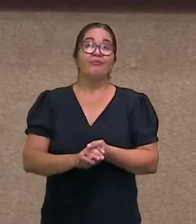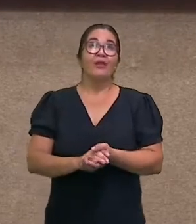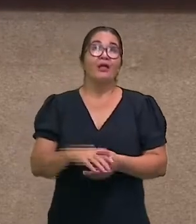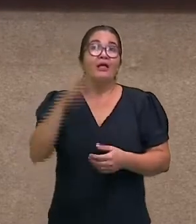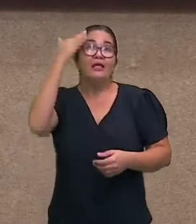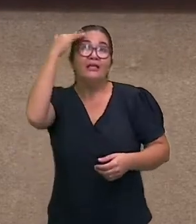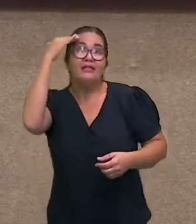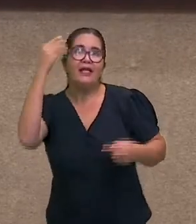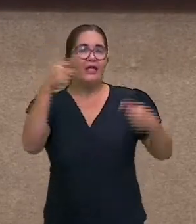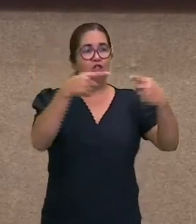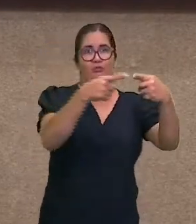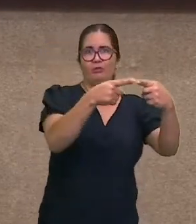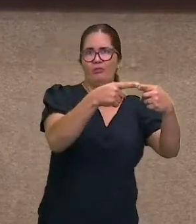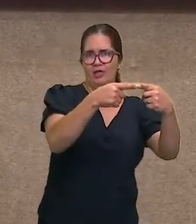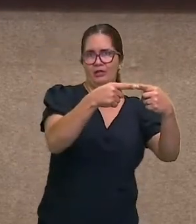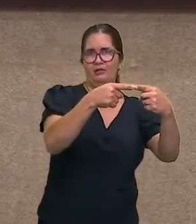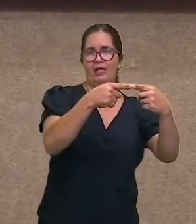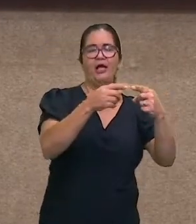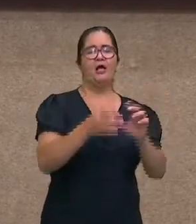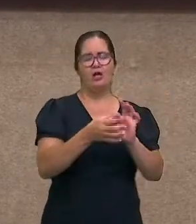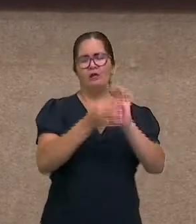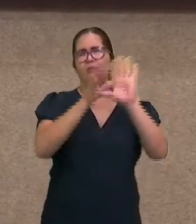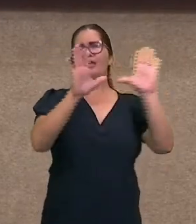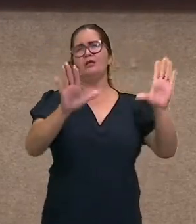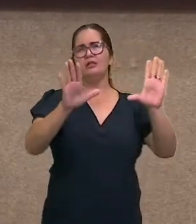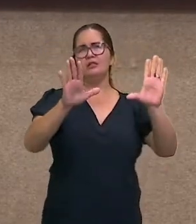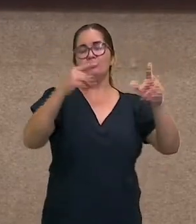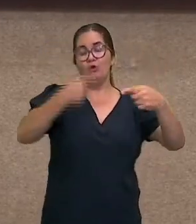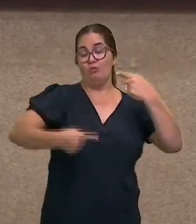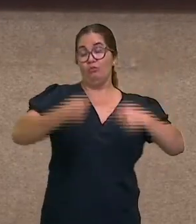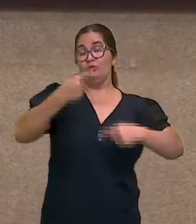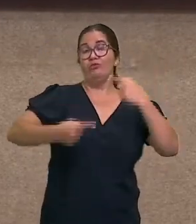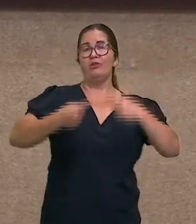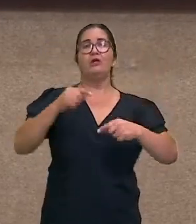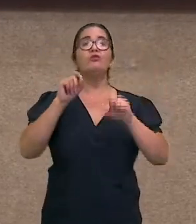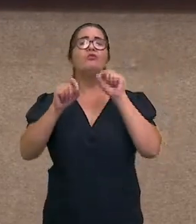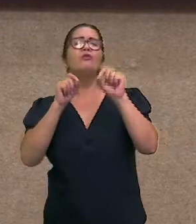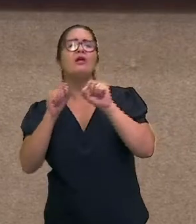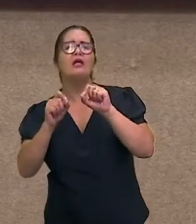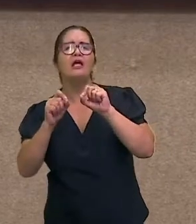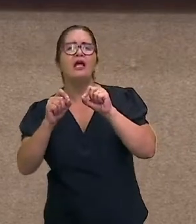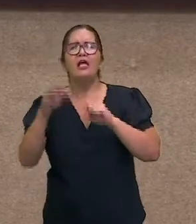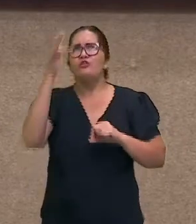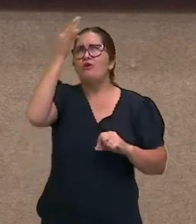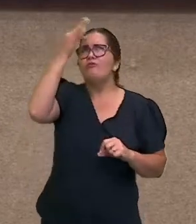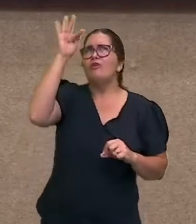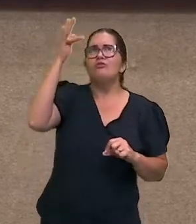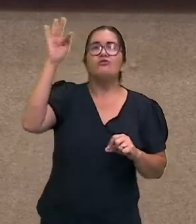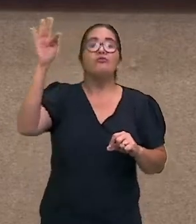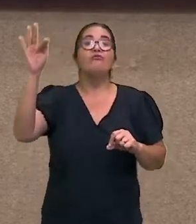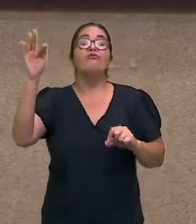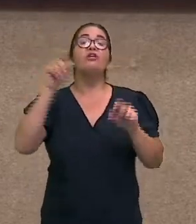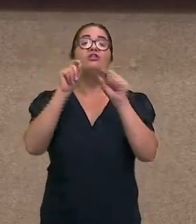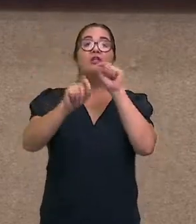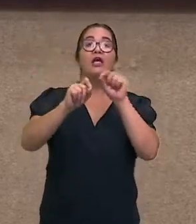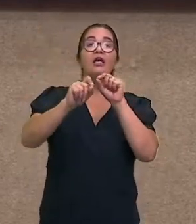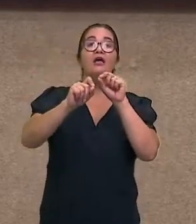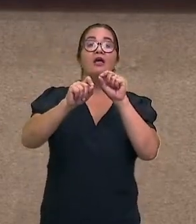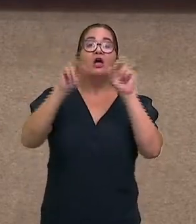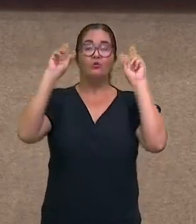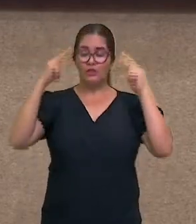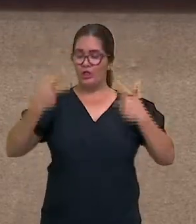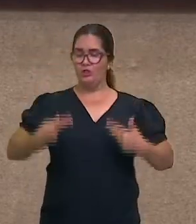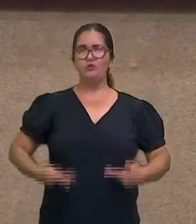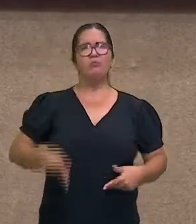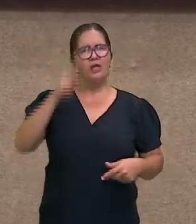Entende-se por liberalismo político o pressuposto filosófico de que os seres humanos têm, por